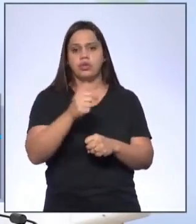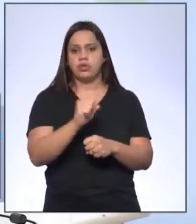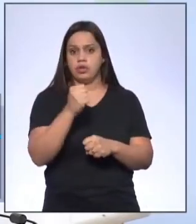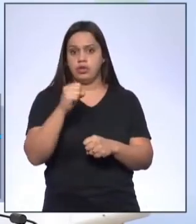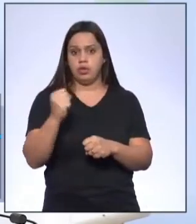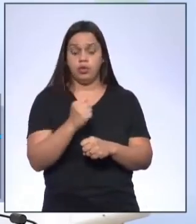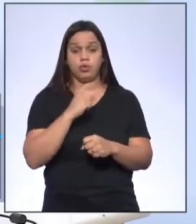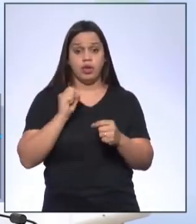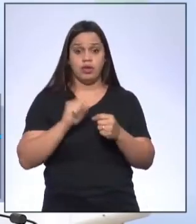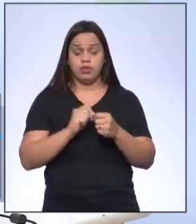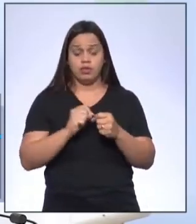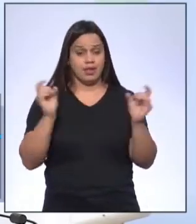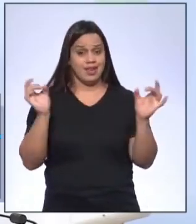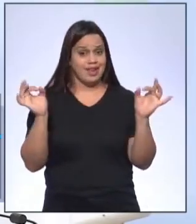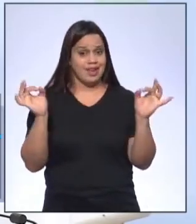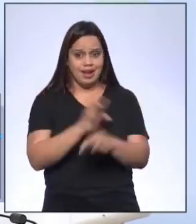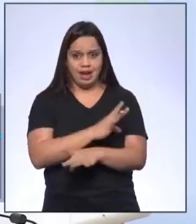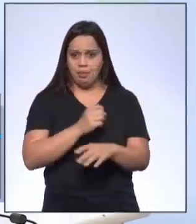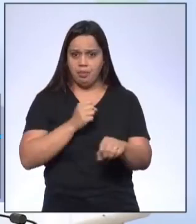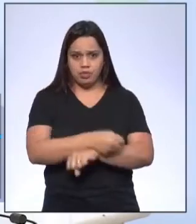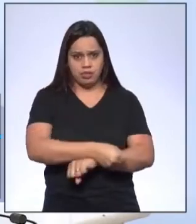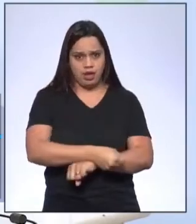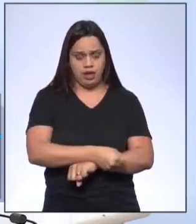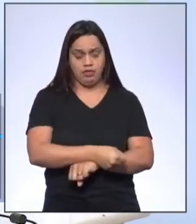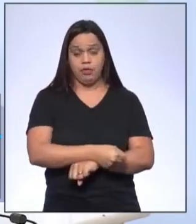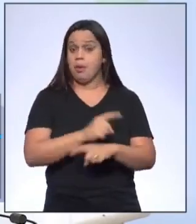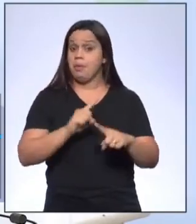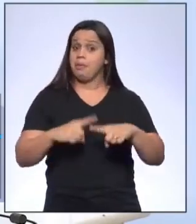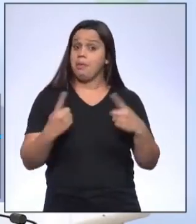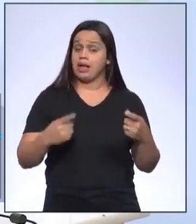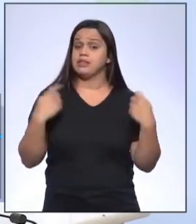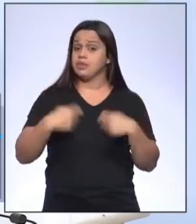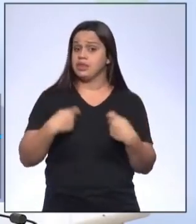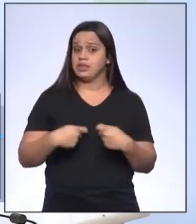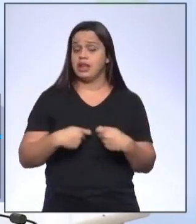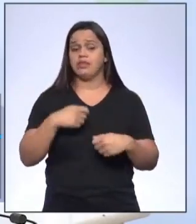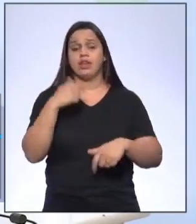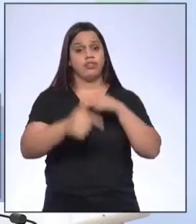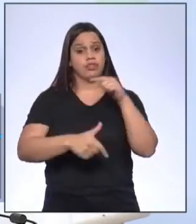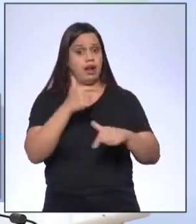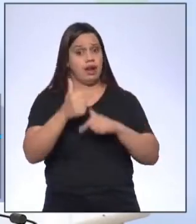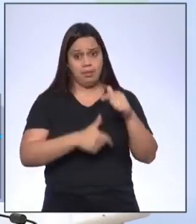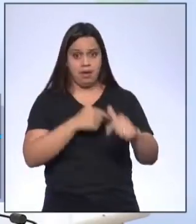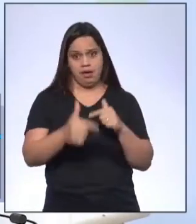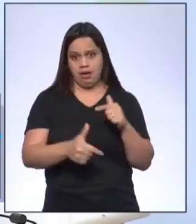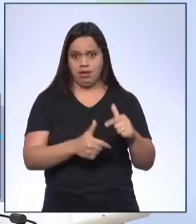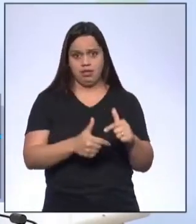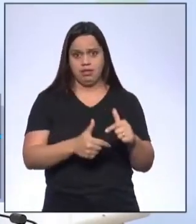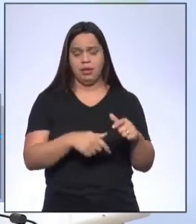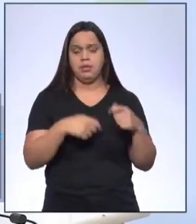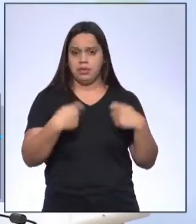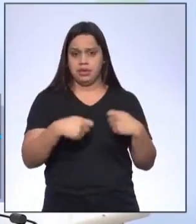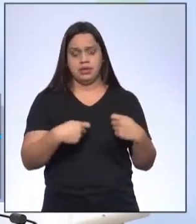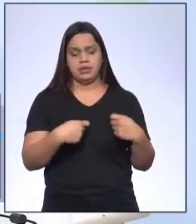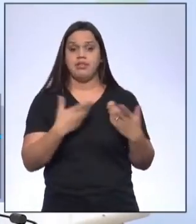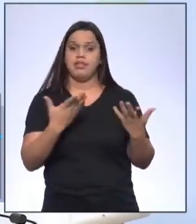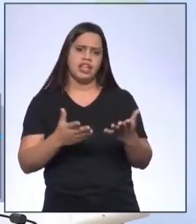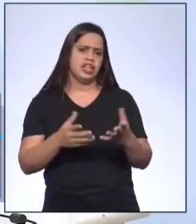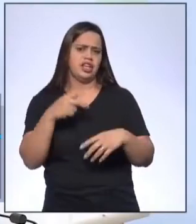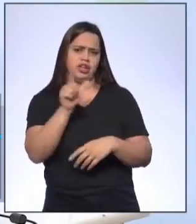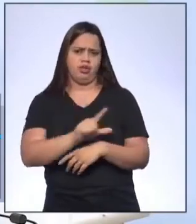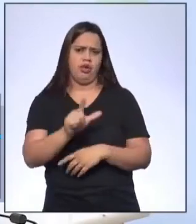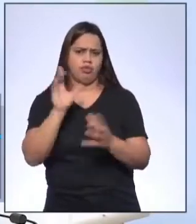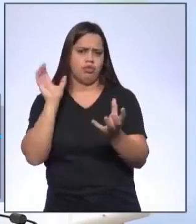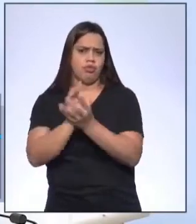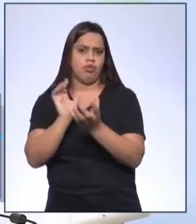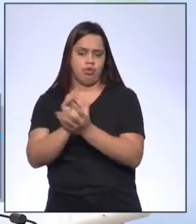Então, necessariamente, se precisava de mão de obra. Daí, obviamente, a oligarquia cafeeira não ia trabalhar na lavoura. Então, se